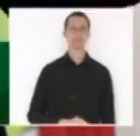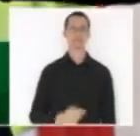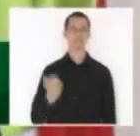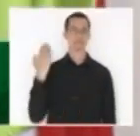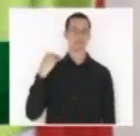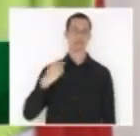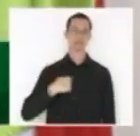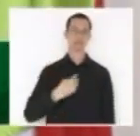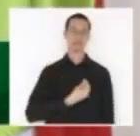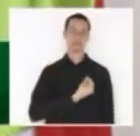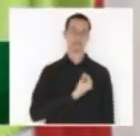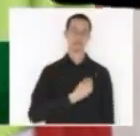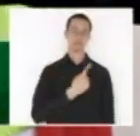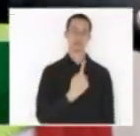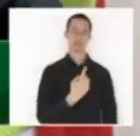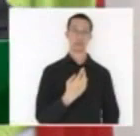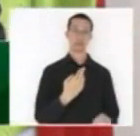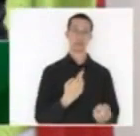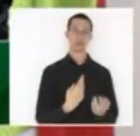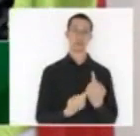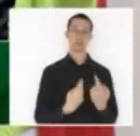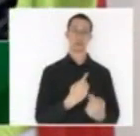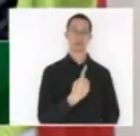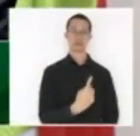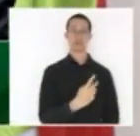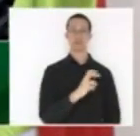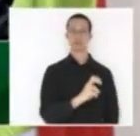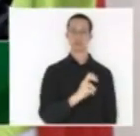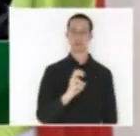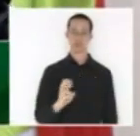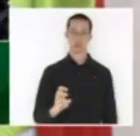155, entre Calmon e Porto União,